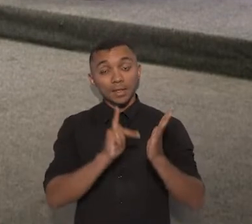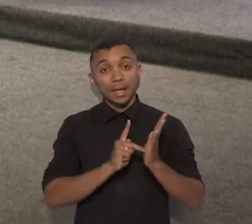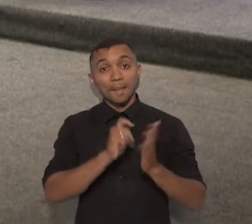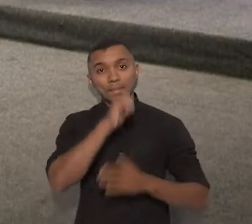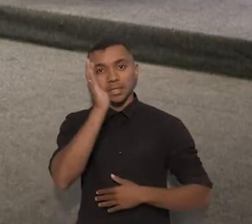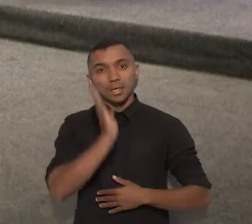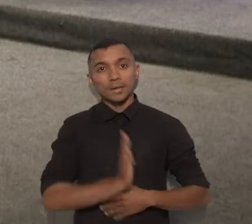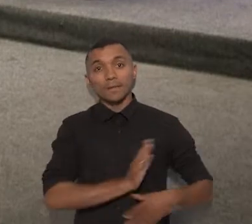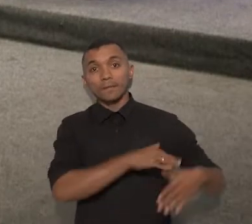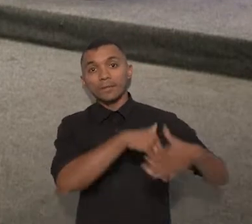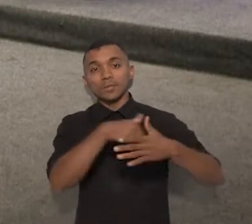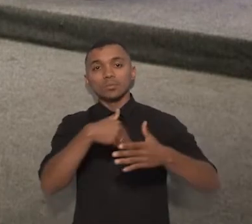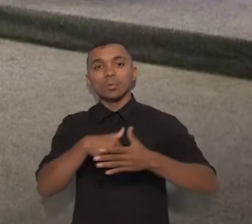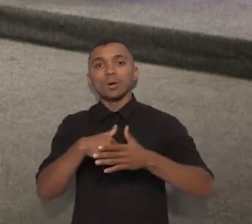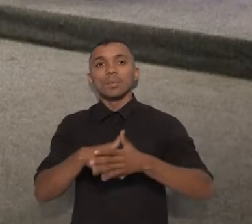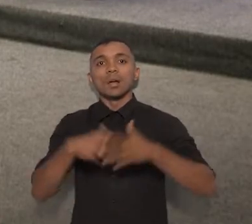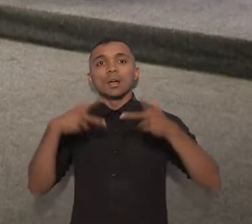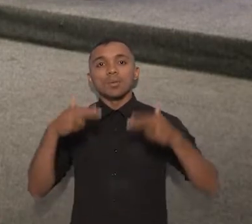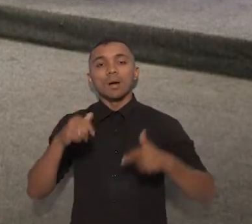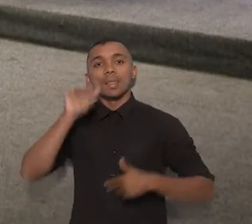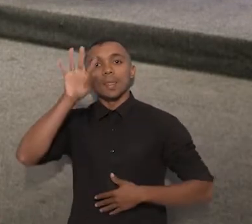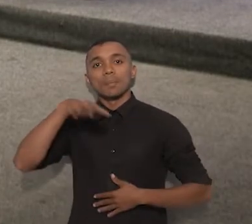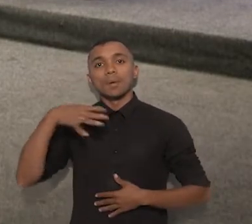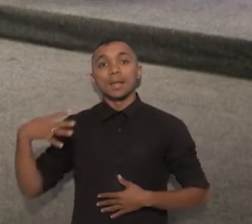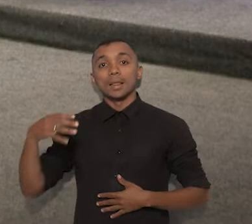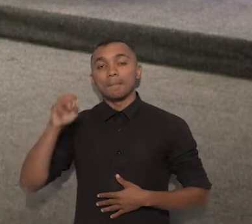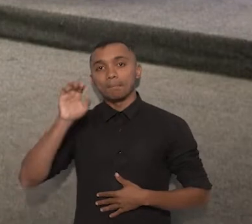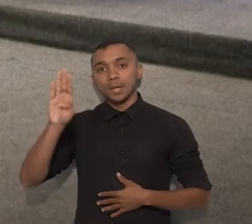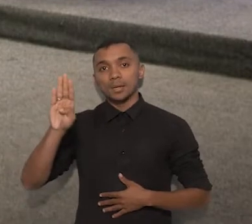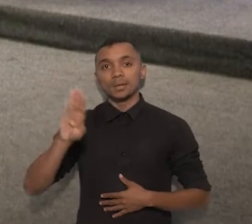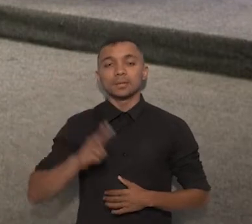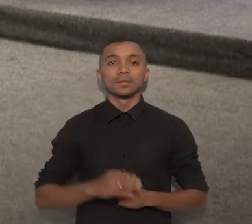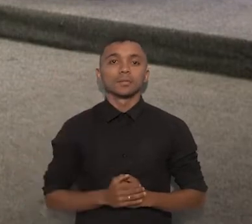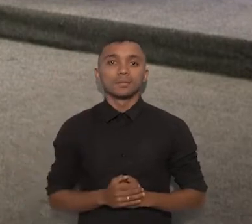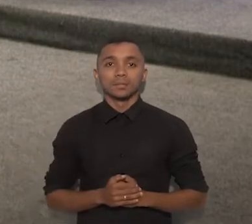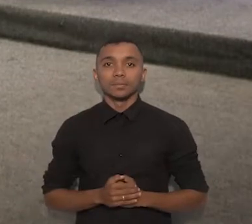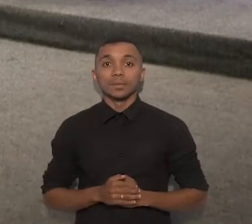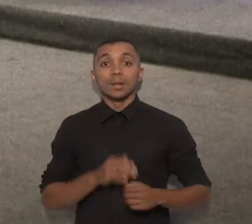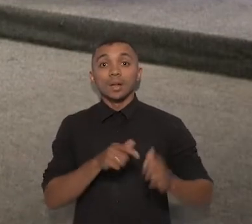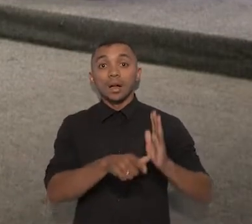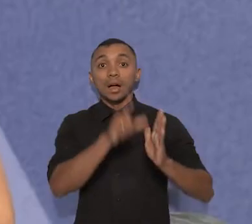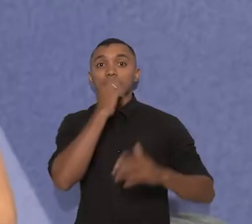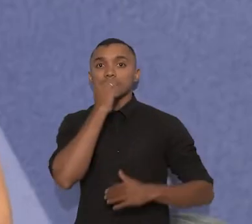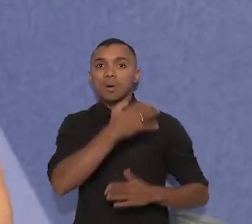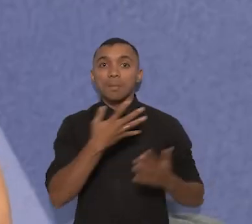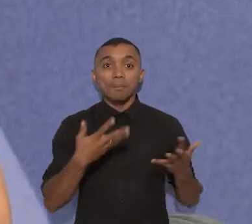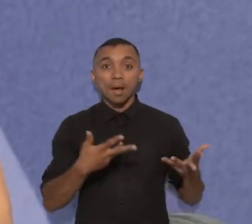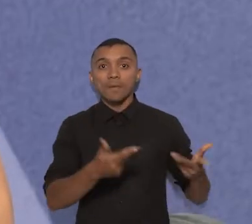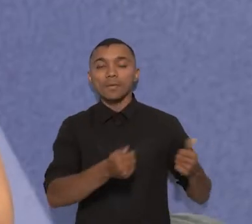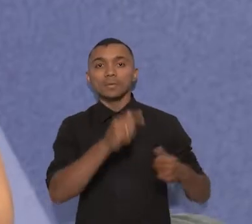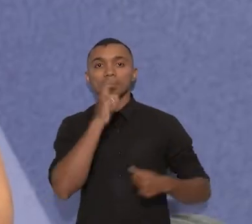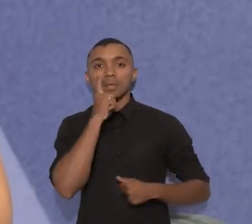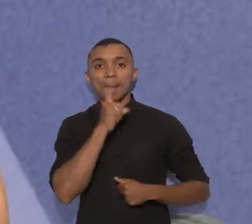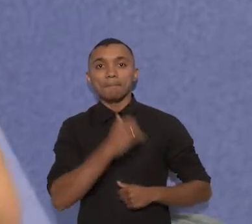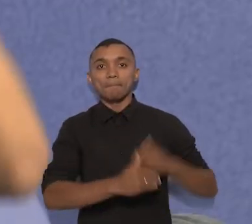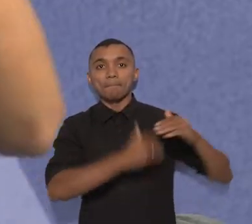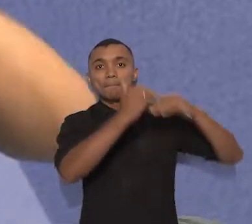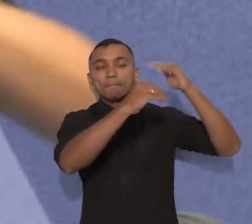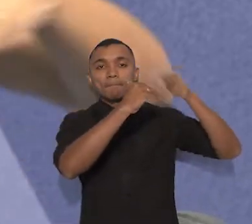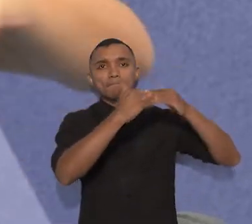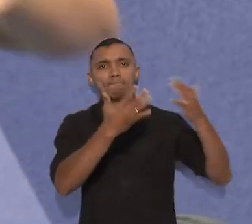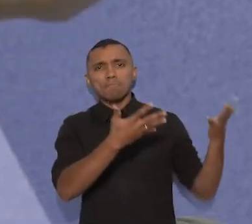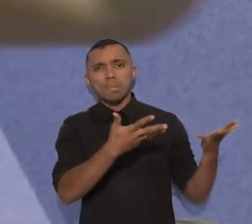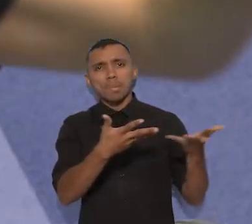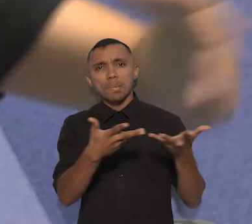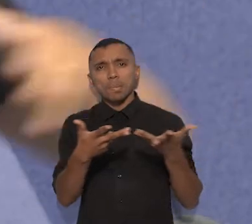brasileiro precisa ter... É igual o time que está na Série B. Você precisa ter um time bom o suficiente para subir... Mas não tão bom